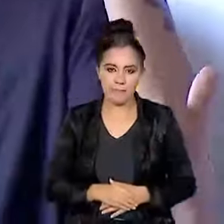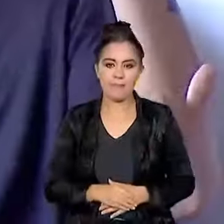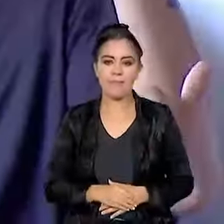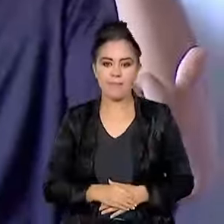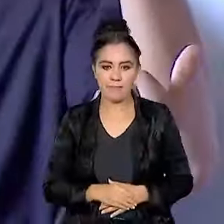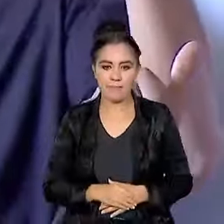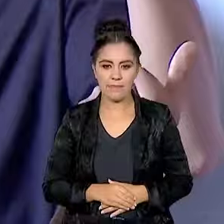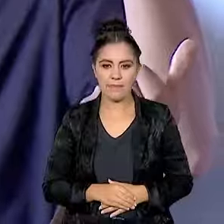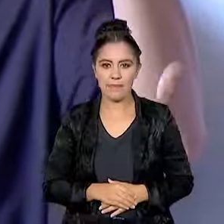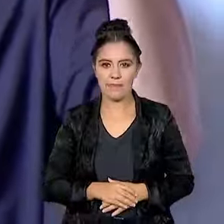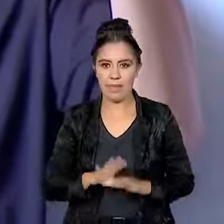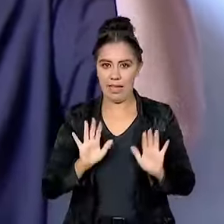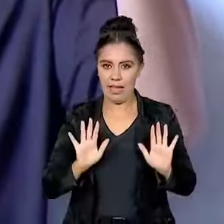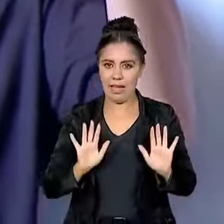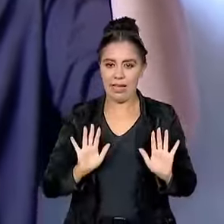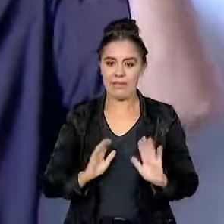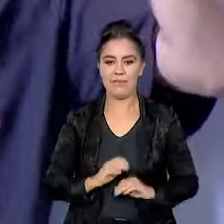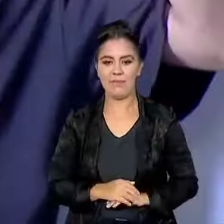Peraí, tô acabando.